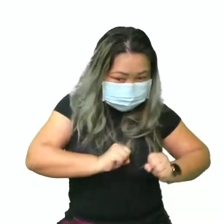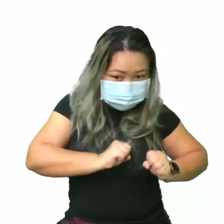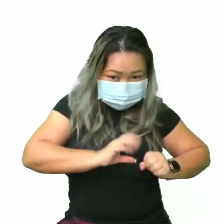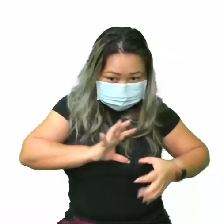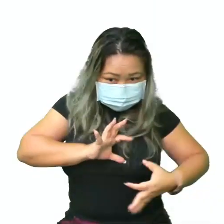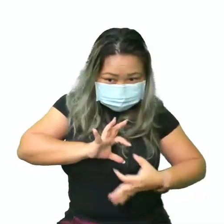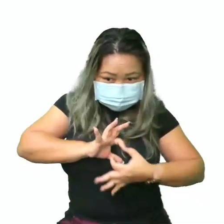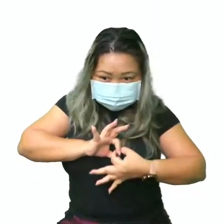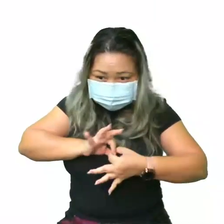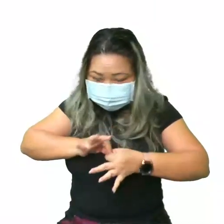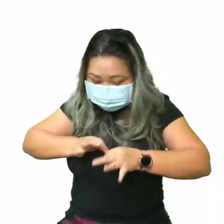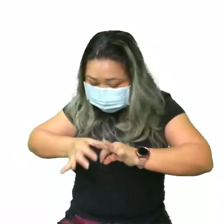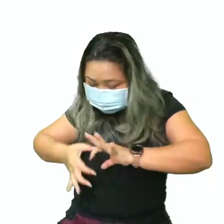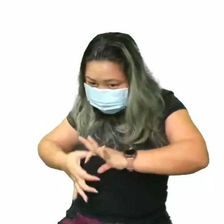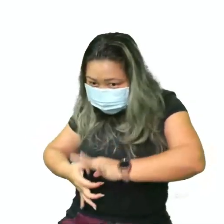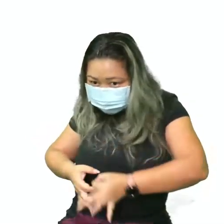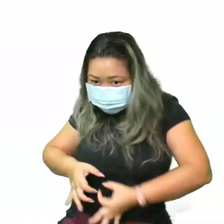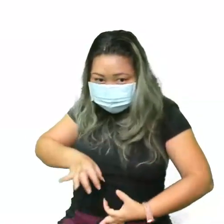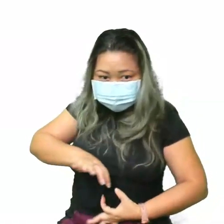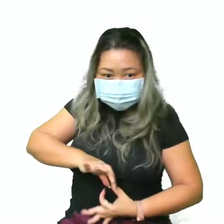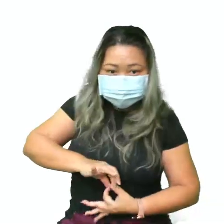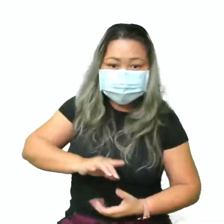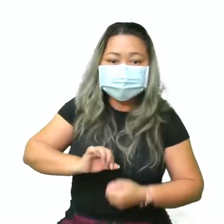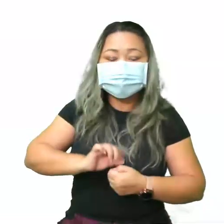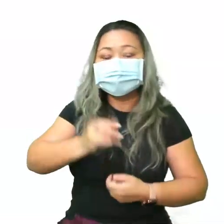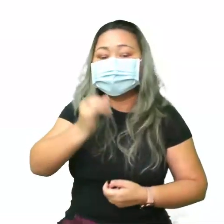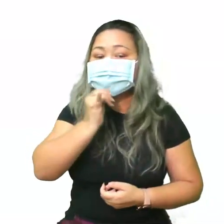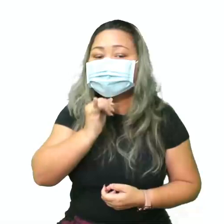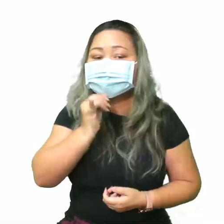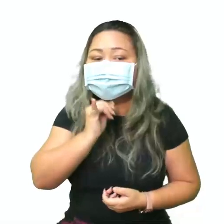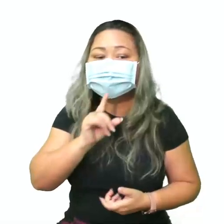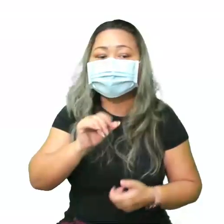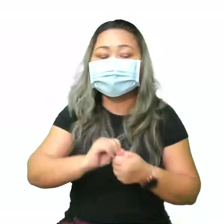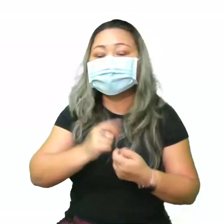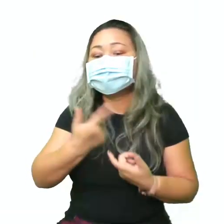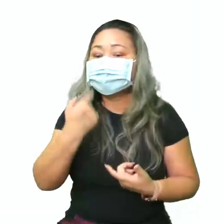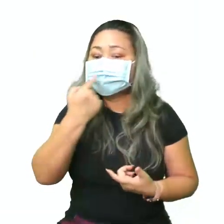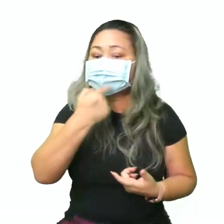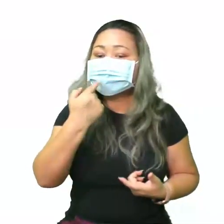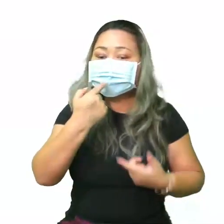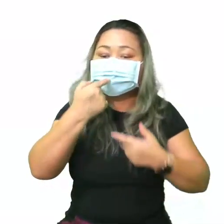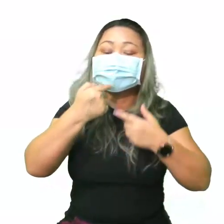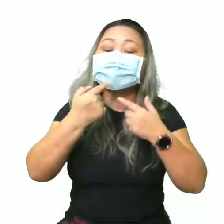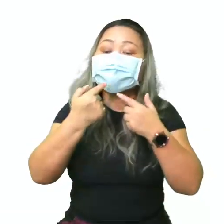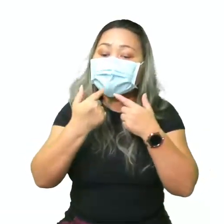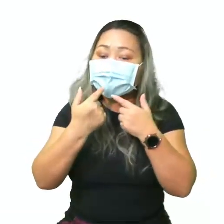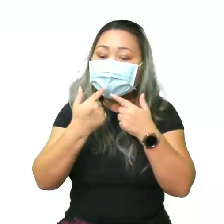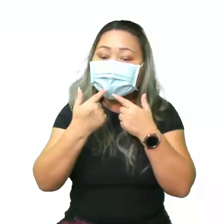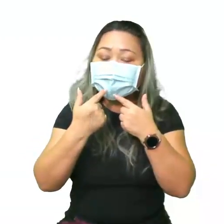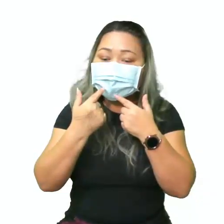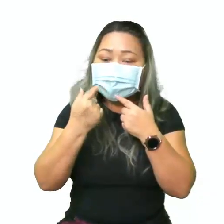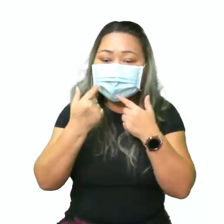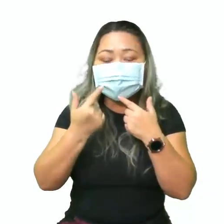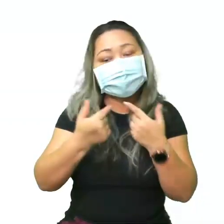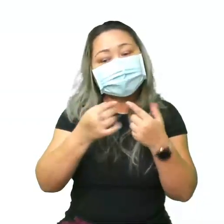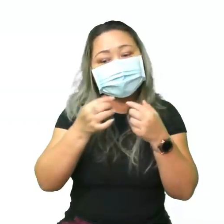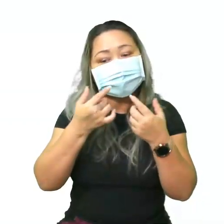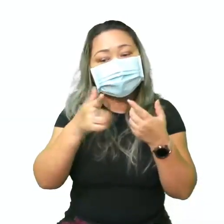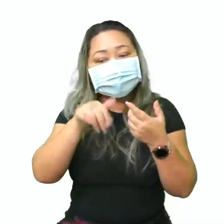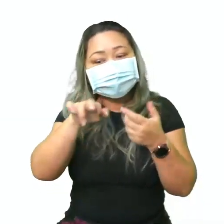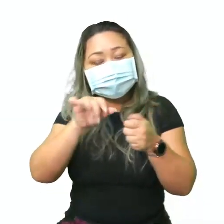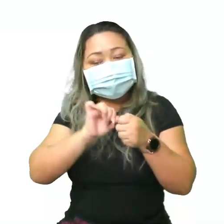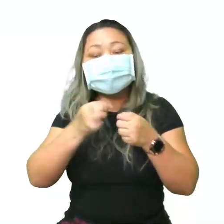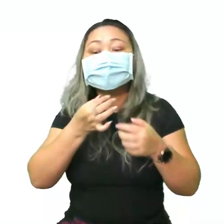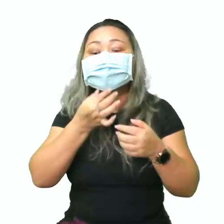vida, um pouco mais de qualidade quando ela tem alguns problemas neste órgão do intestino delgado. Mas fica aí a dica para você dar uma pesquisada